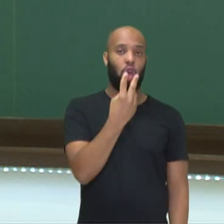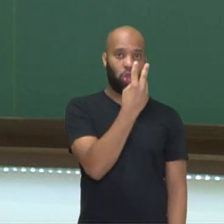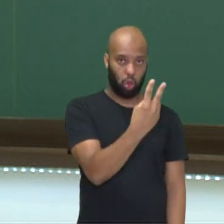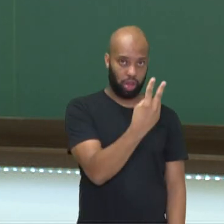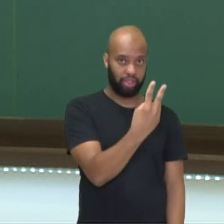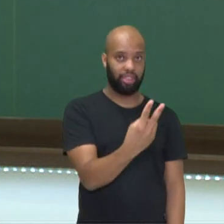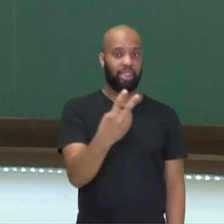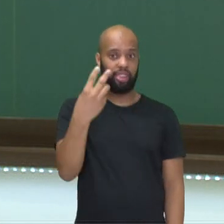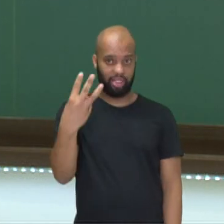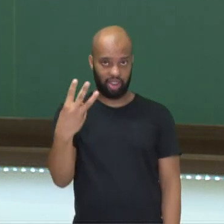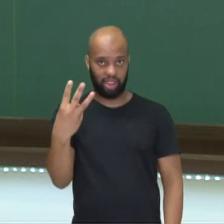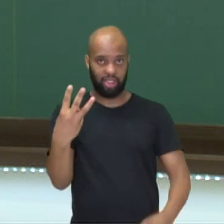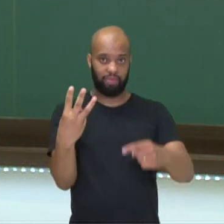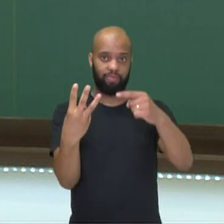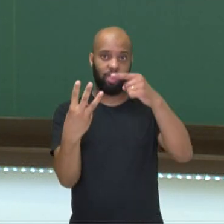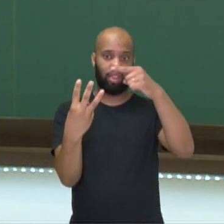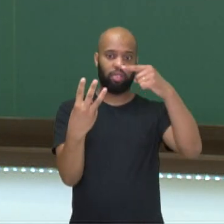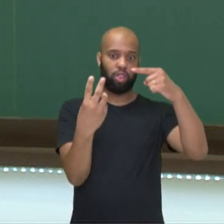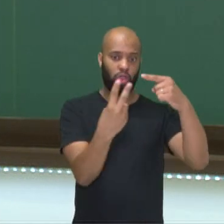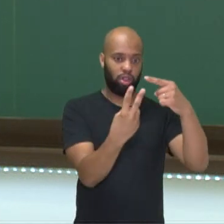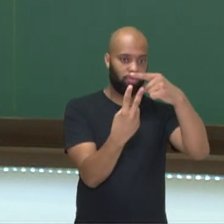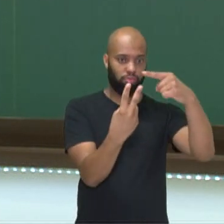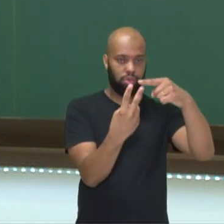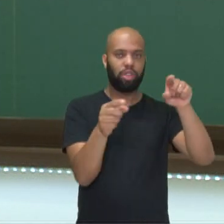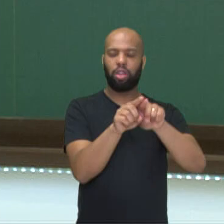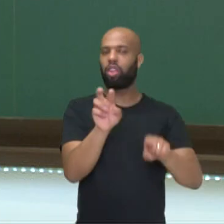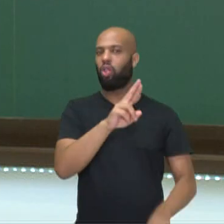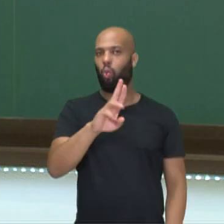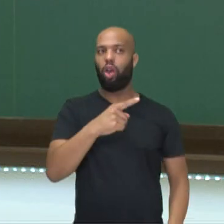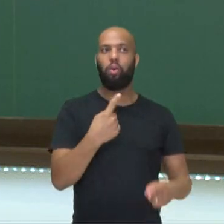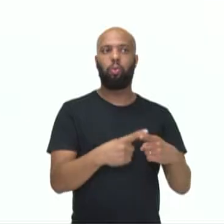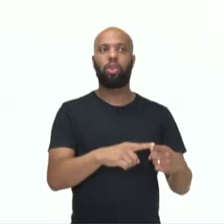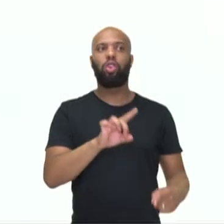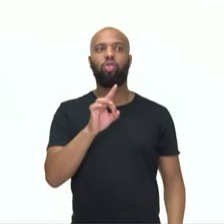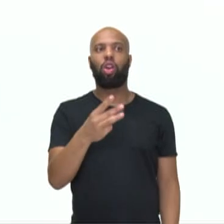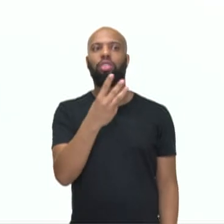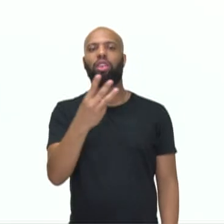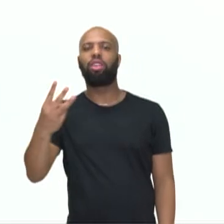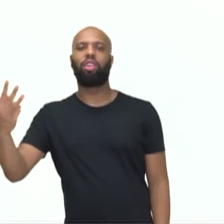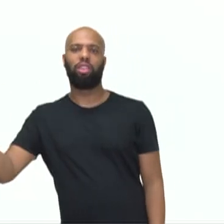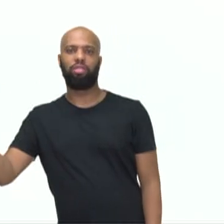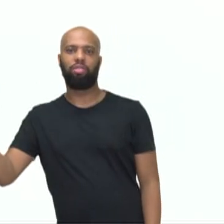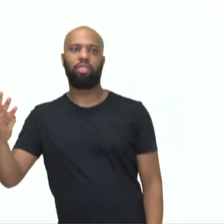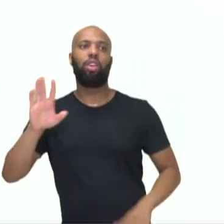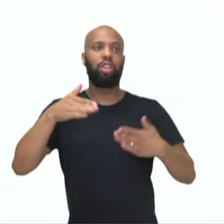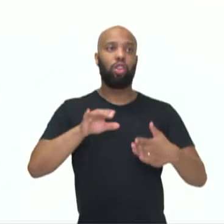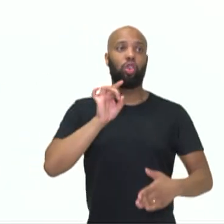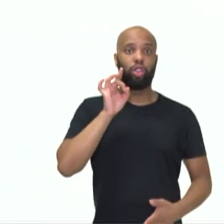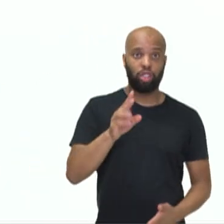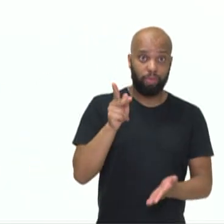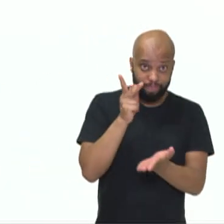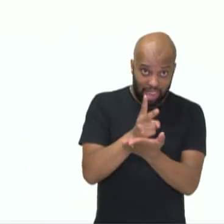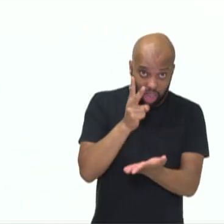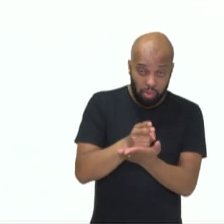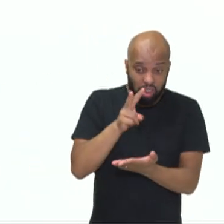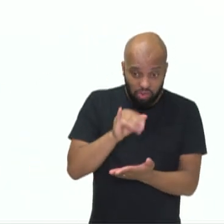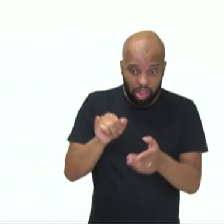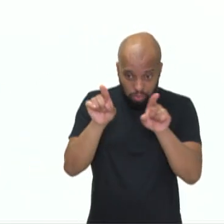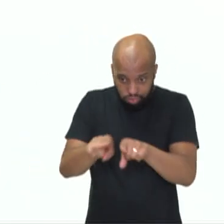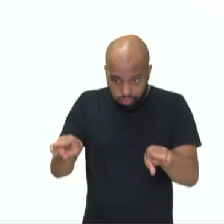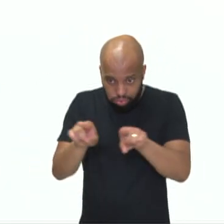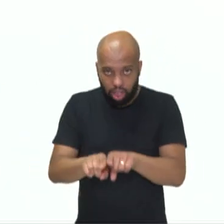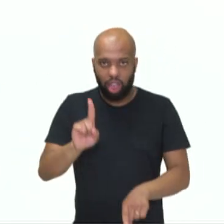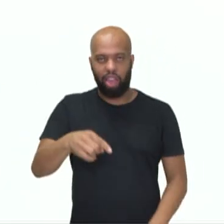o 23. Mas é só o 3 que repete. Então, eu não coloco o traço em cima do antiperíodo. Eu só coloco o tracinho no